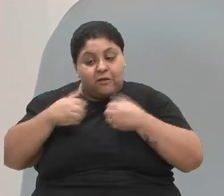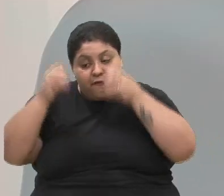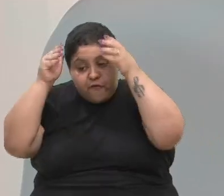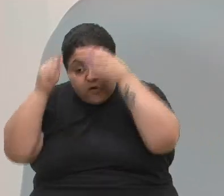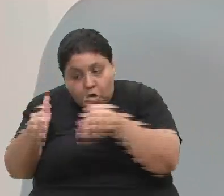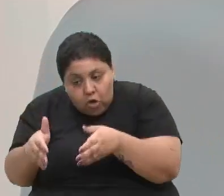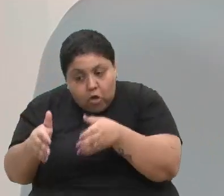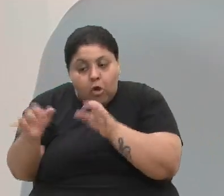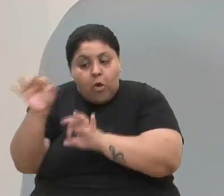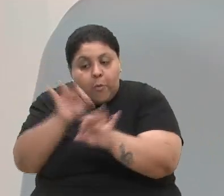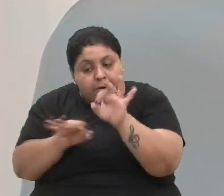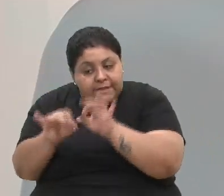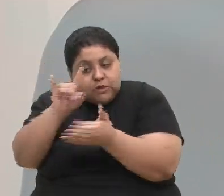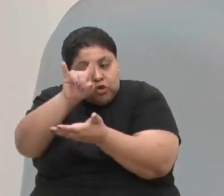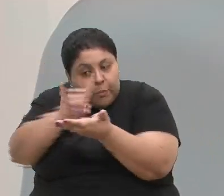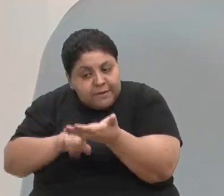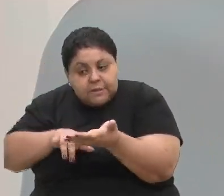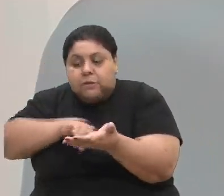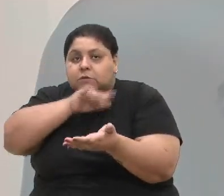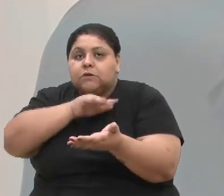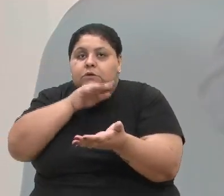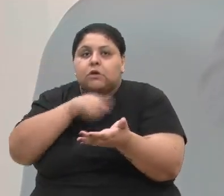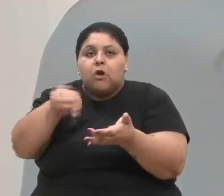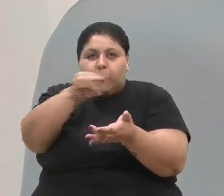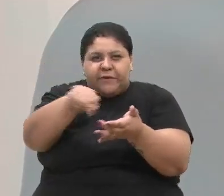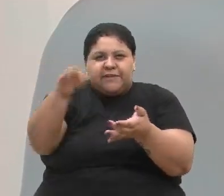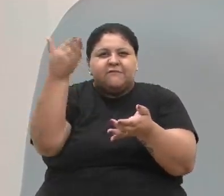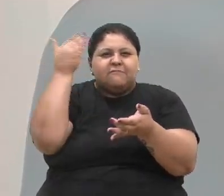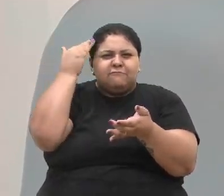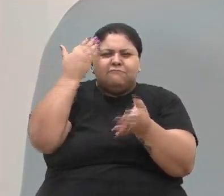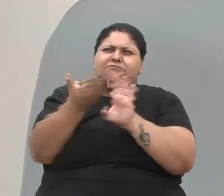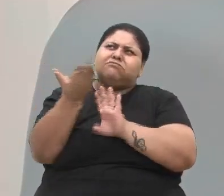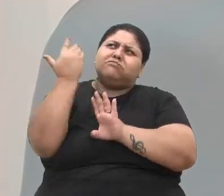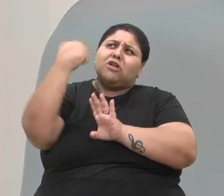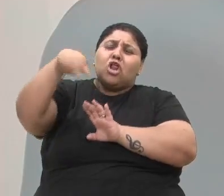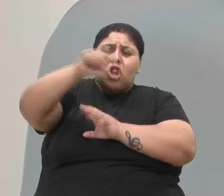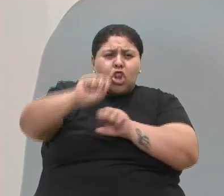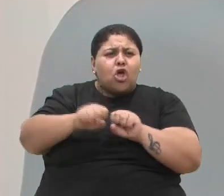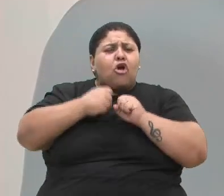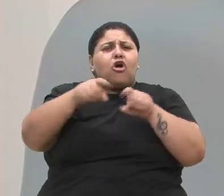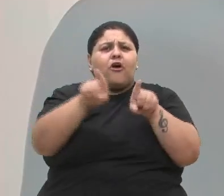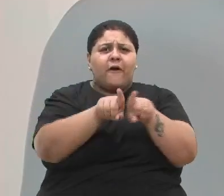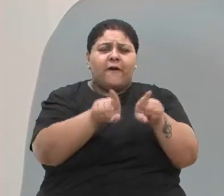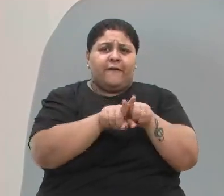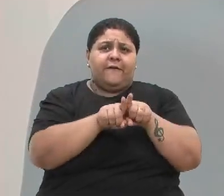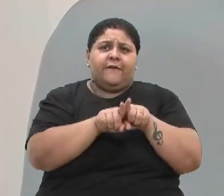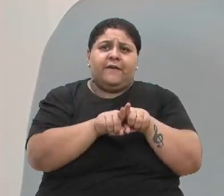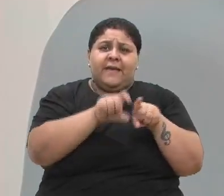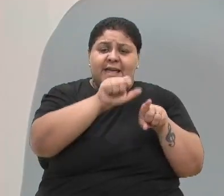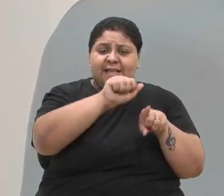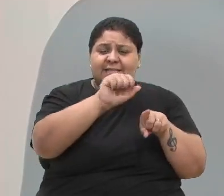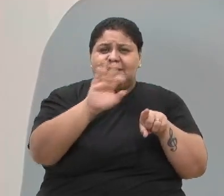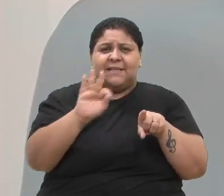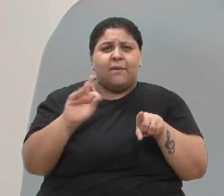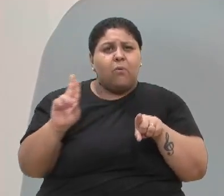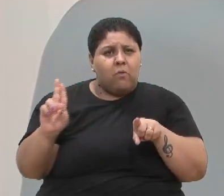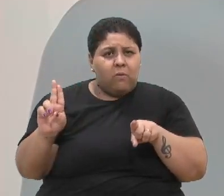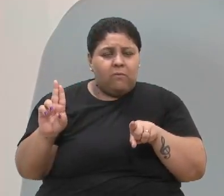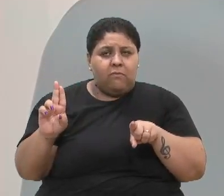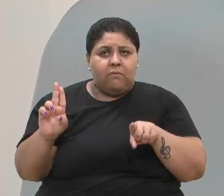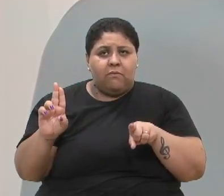a regularização. Porque, se vocês lembrarem no passado, nobres colegas, nós defendíamos também a SDU.